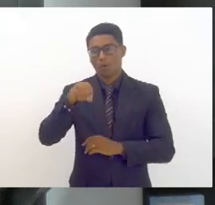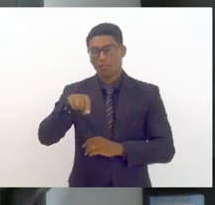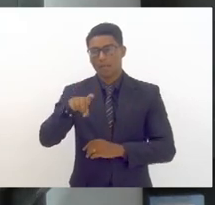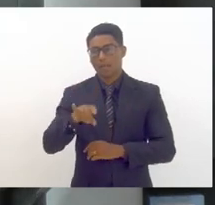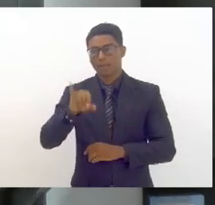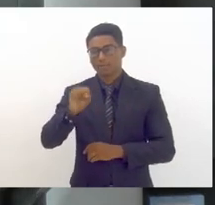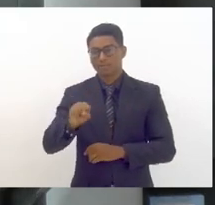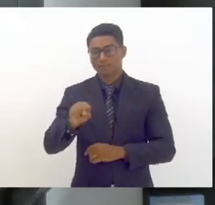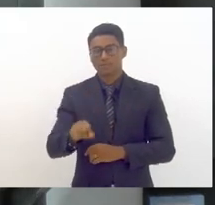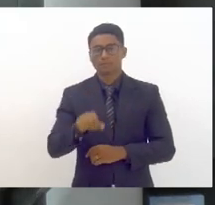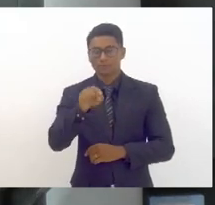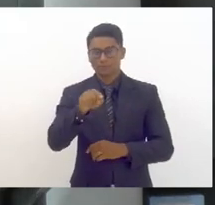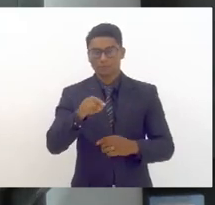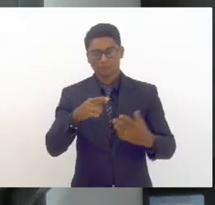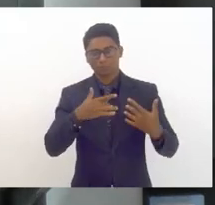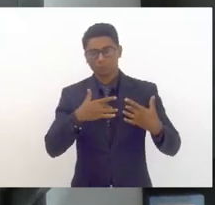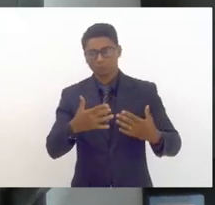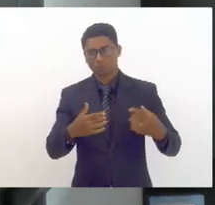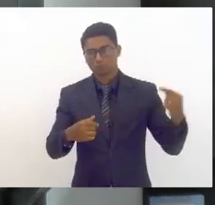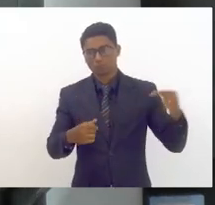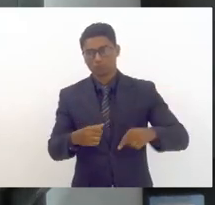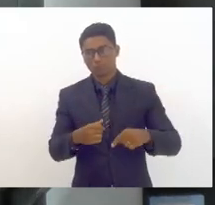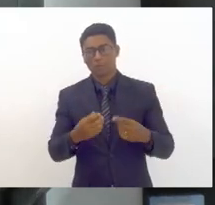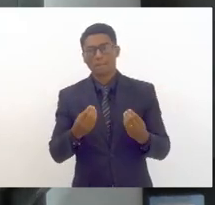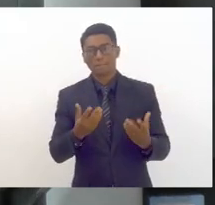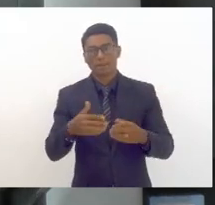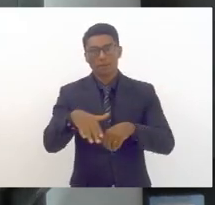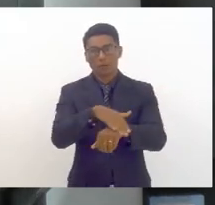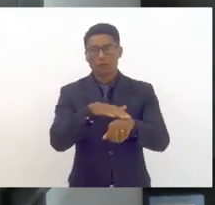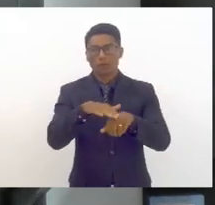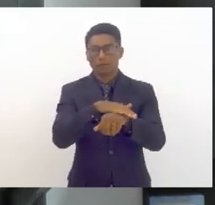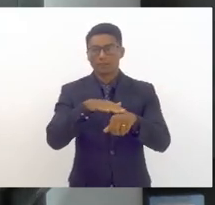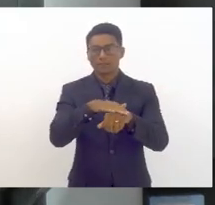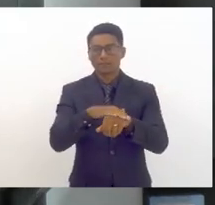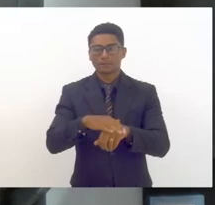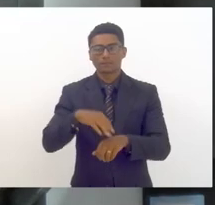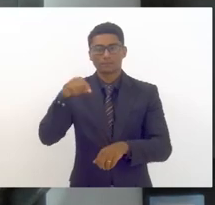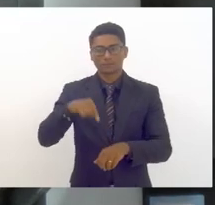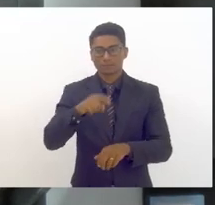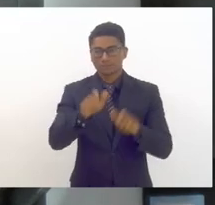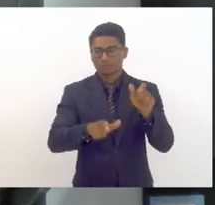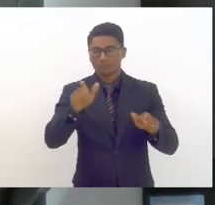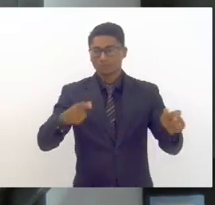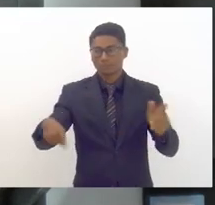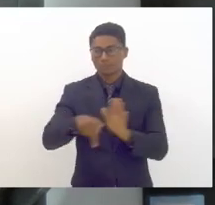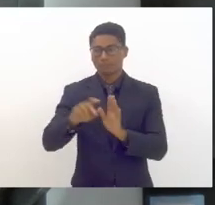colocou à disposição para conversar com os membros da Defesa Civil nessa manhã,